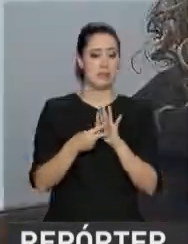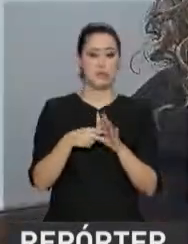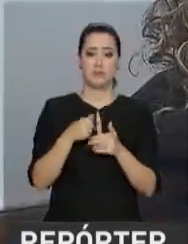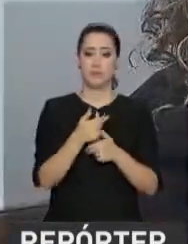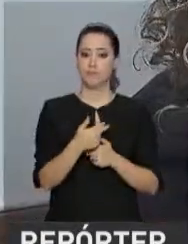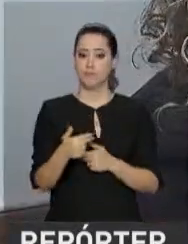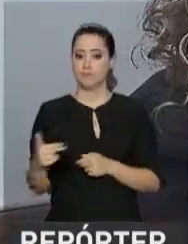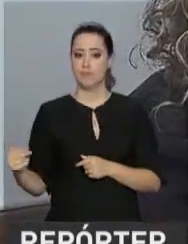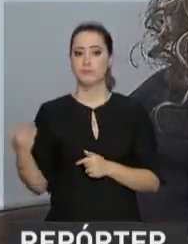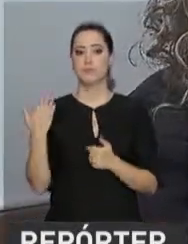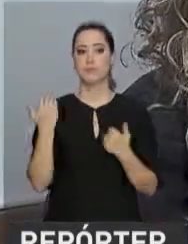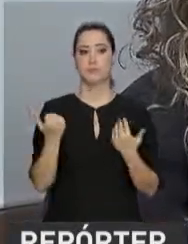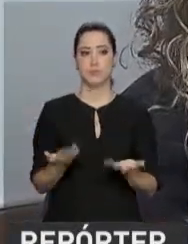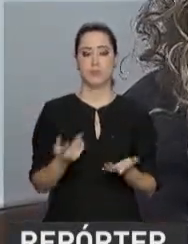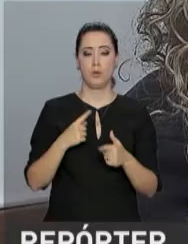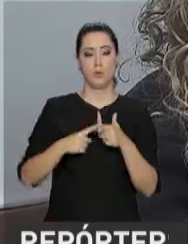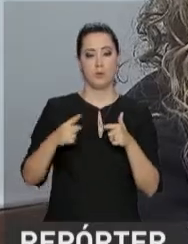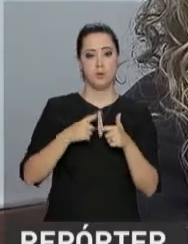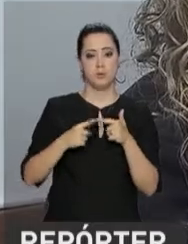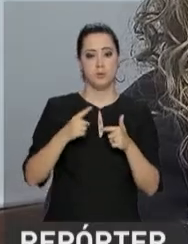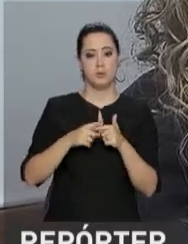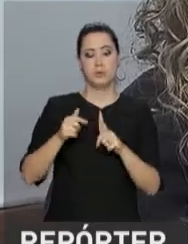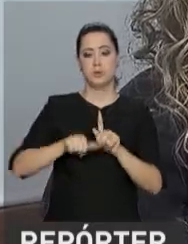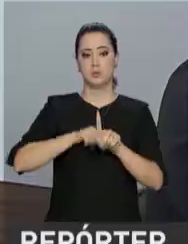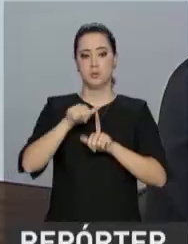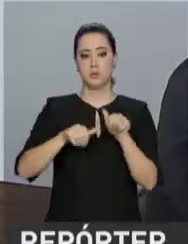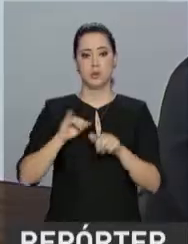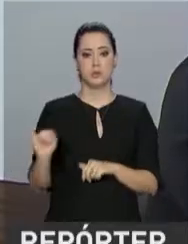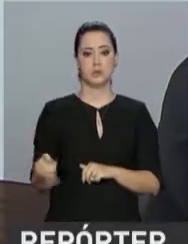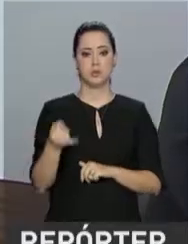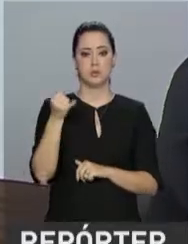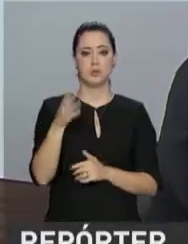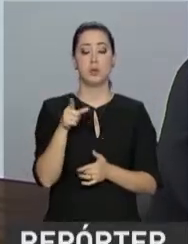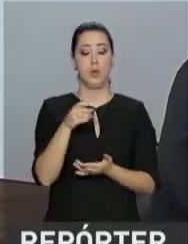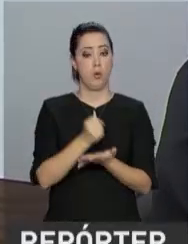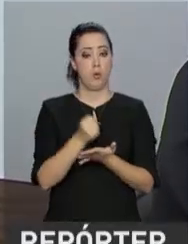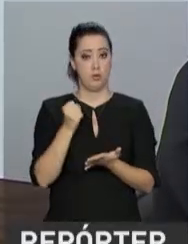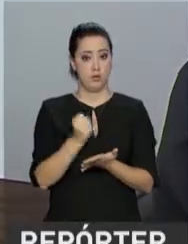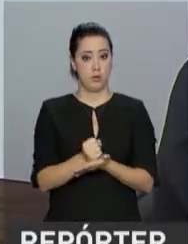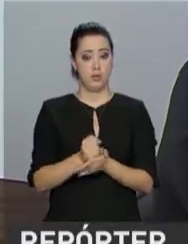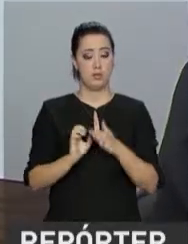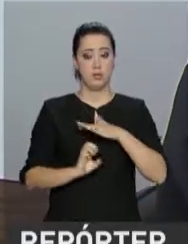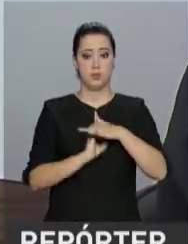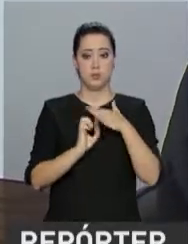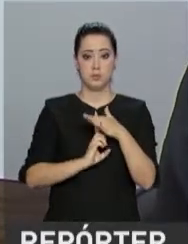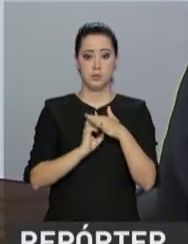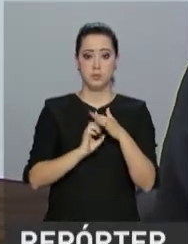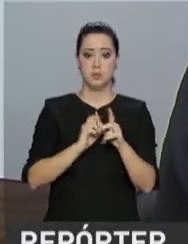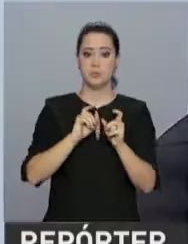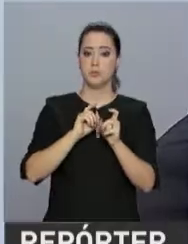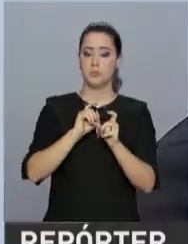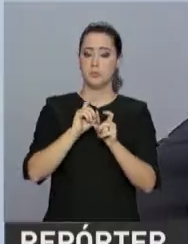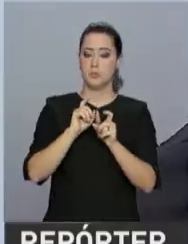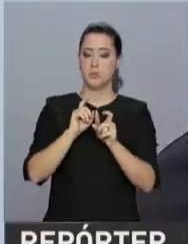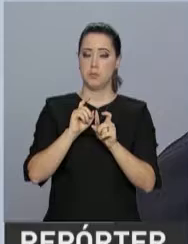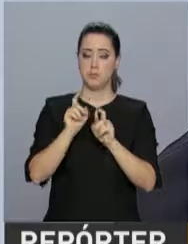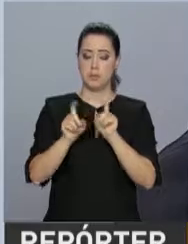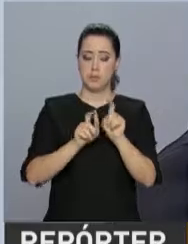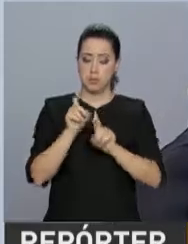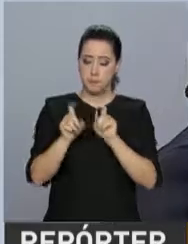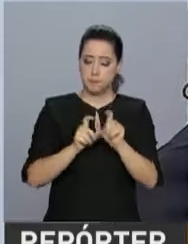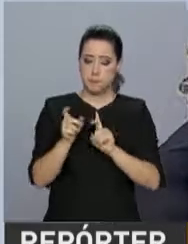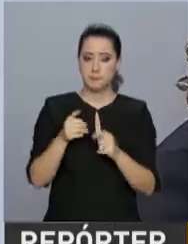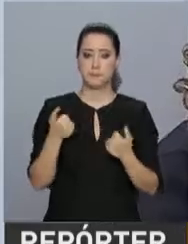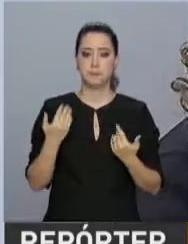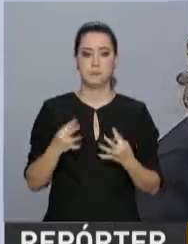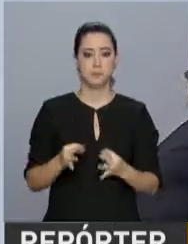eternidade situação que mudou em janeiro quando ela foi contratada por uma empresa de tecnologia além de ter sido a realização de